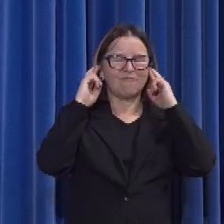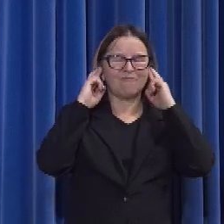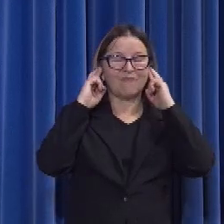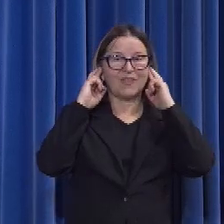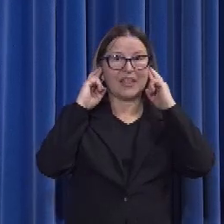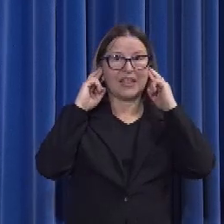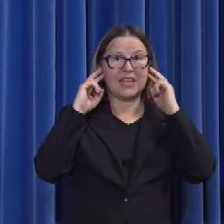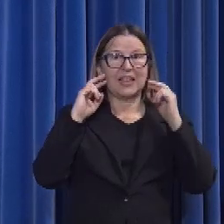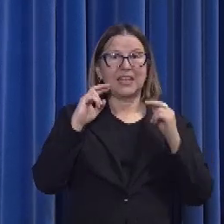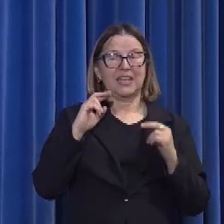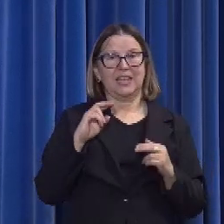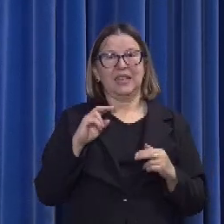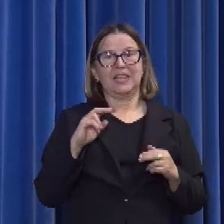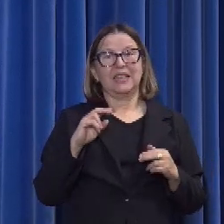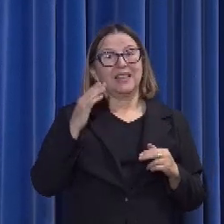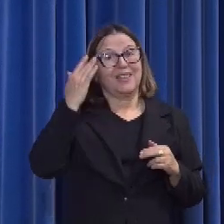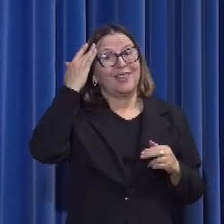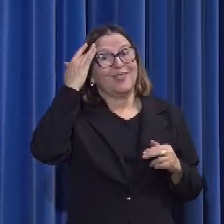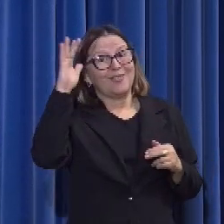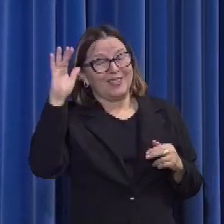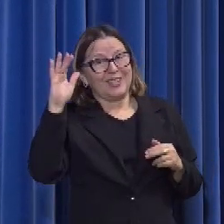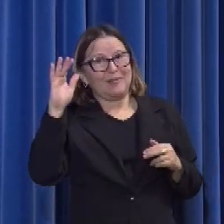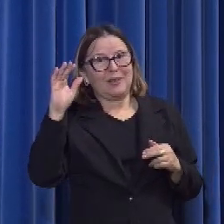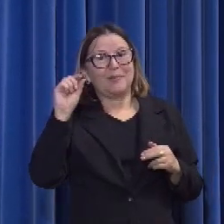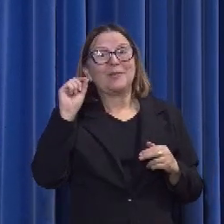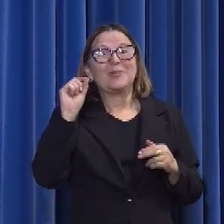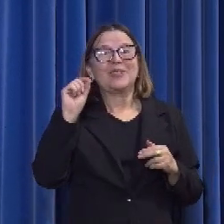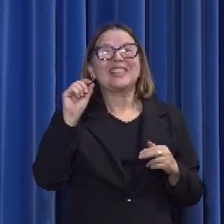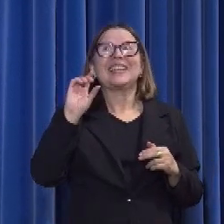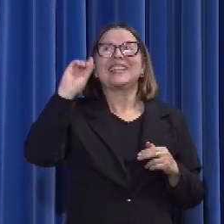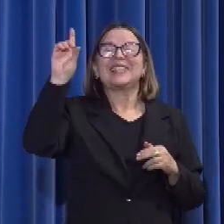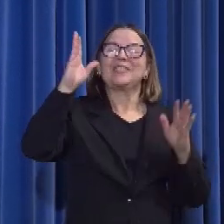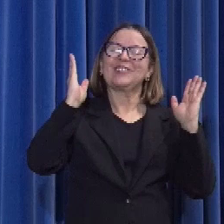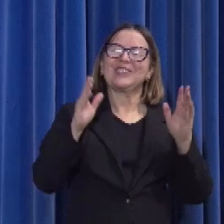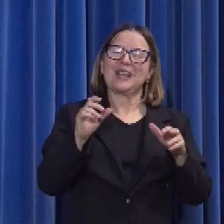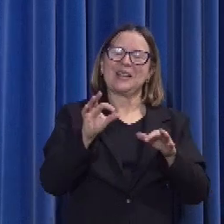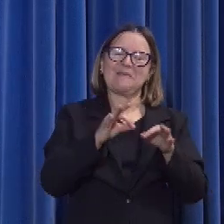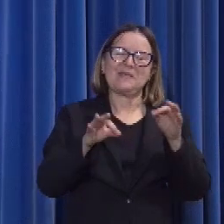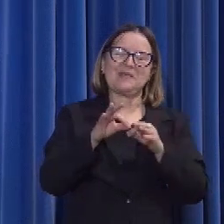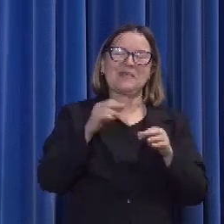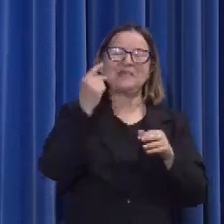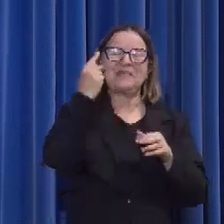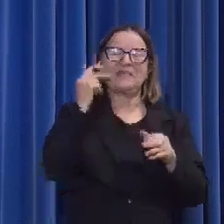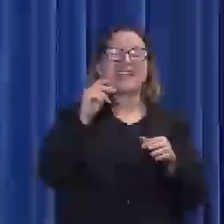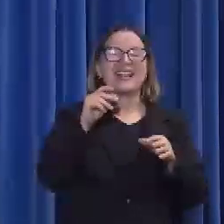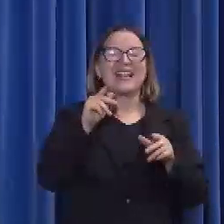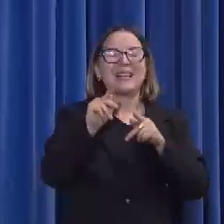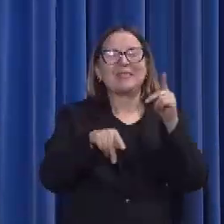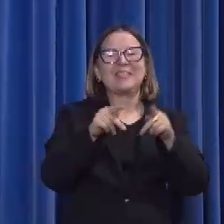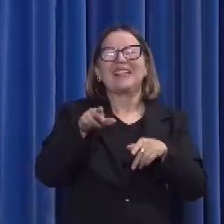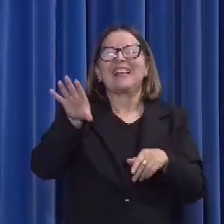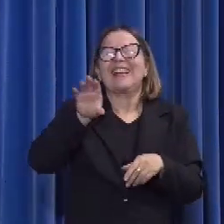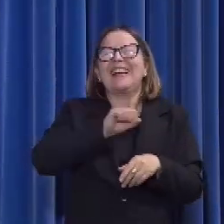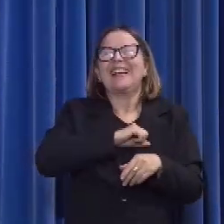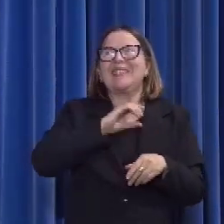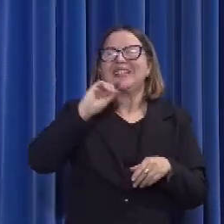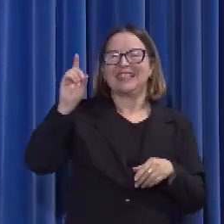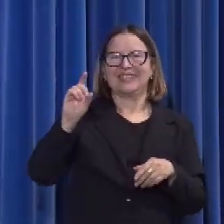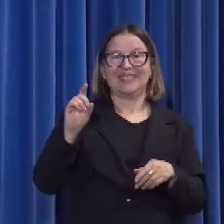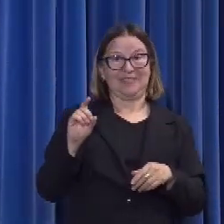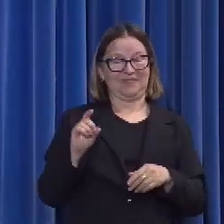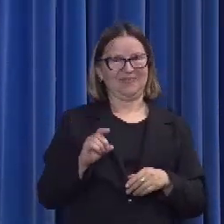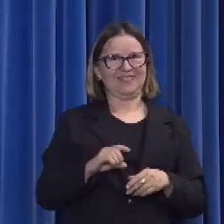que Deus tem preparado para aqueles que o amam. Diferente dos demais homens, o cristão, e somente o